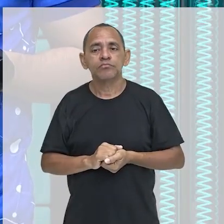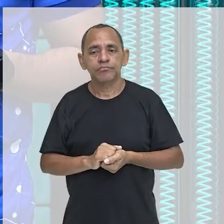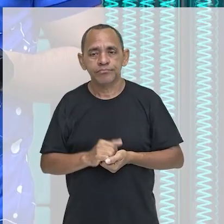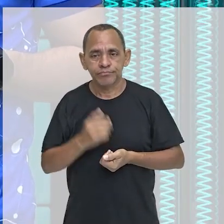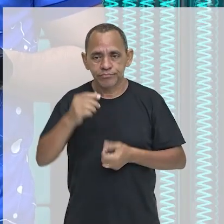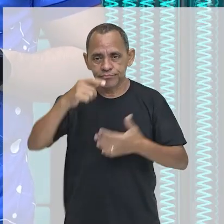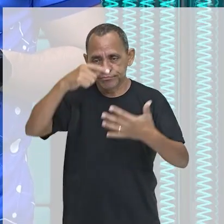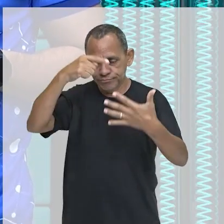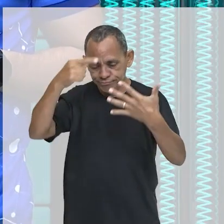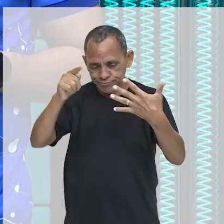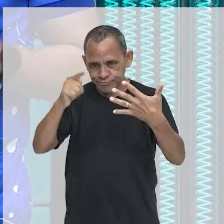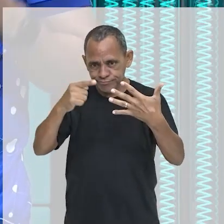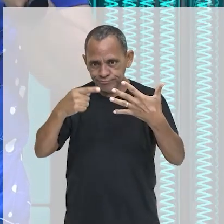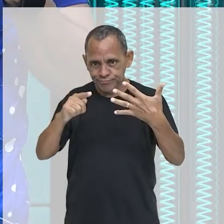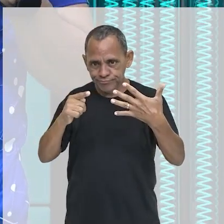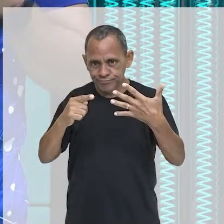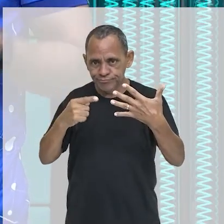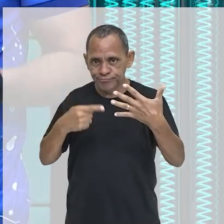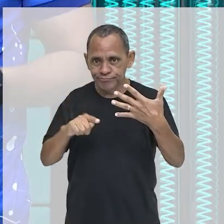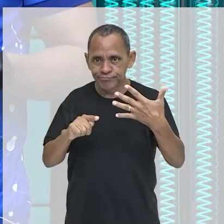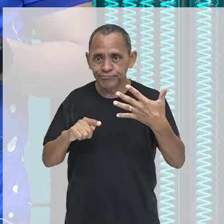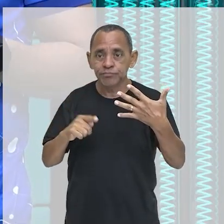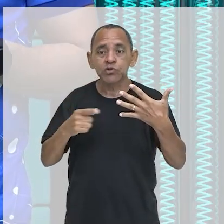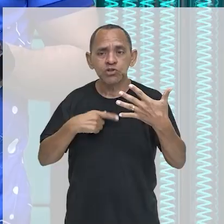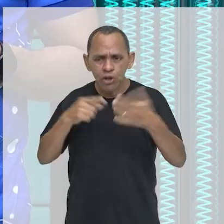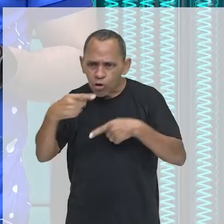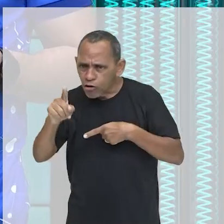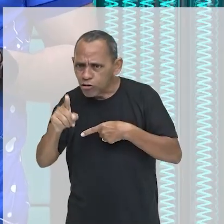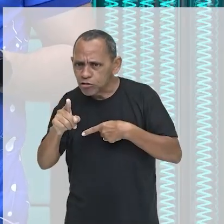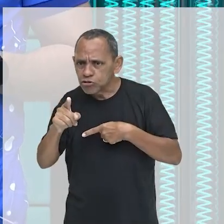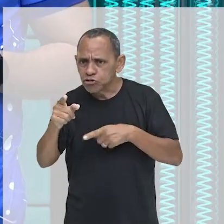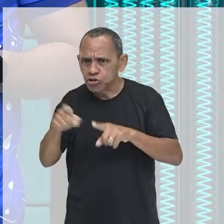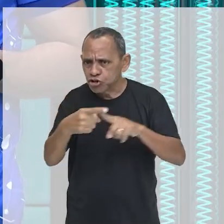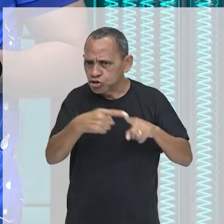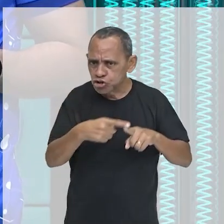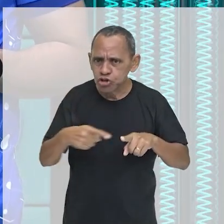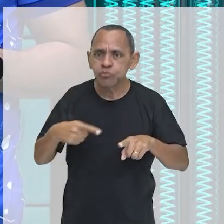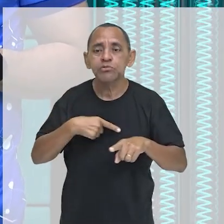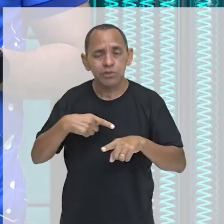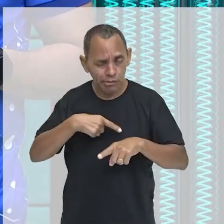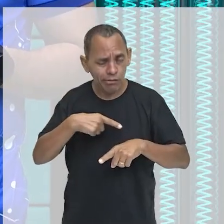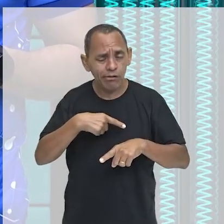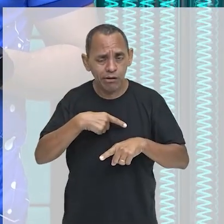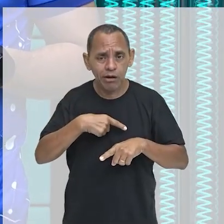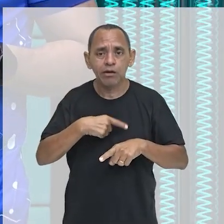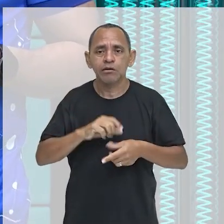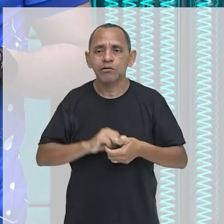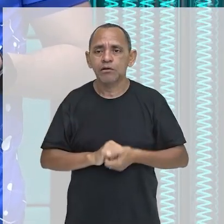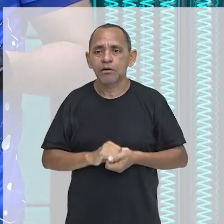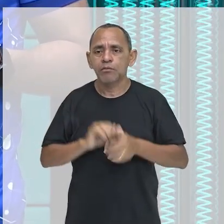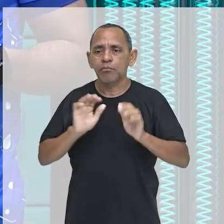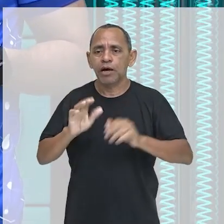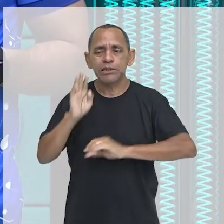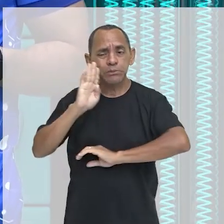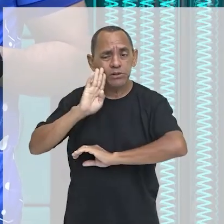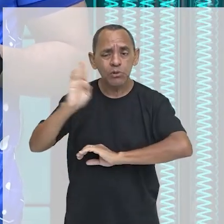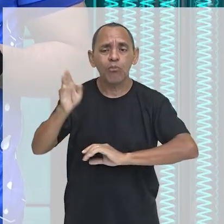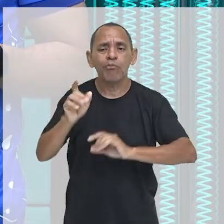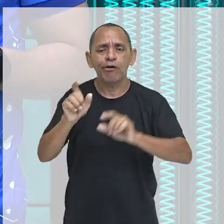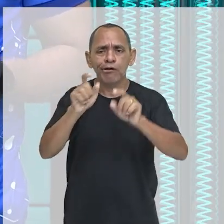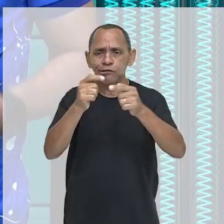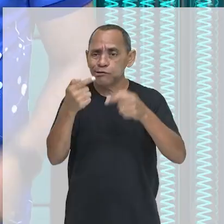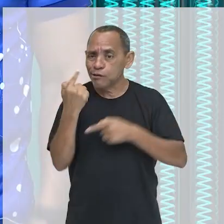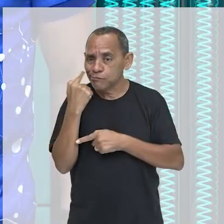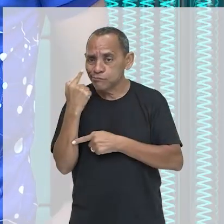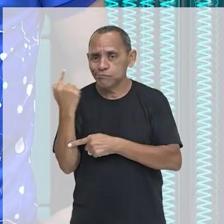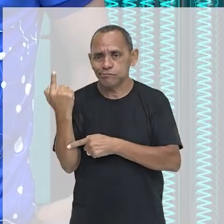because, since, as. Tem outras preposições, tem outras conjunções, mas principalmente por essas